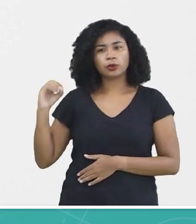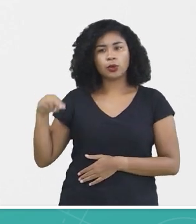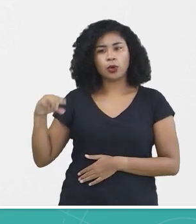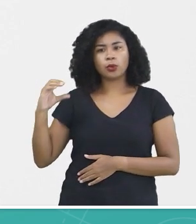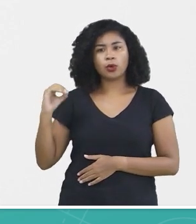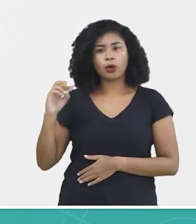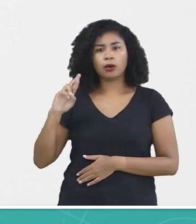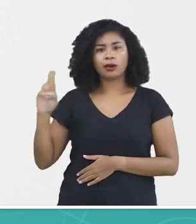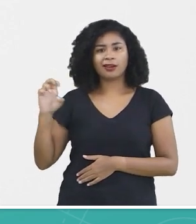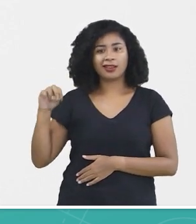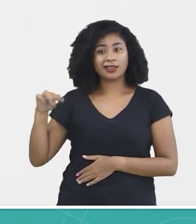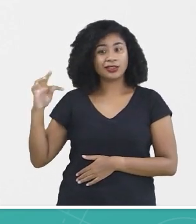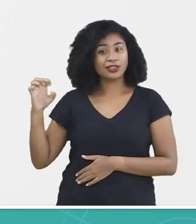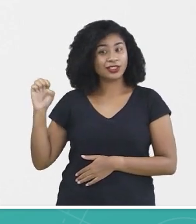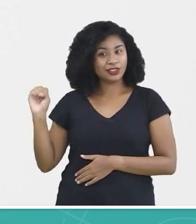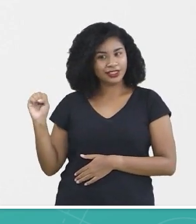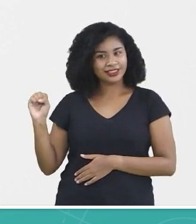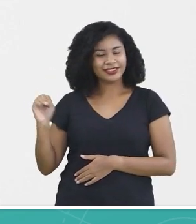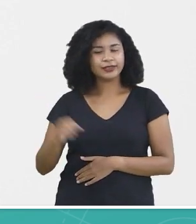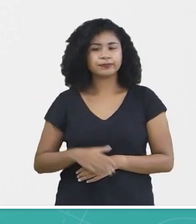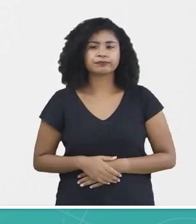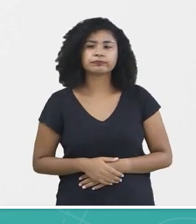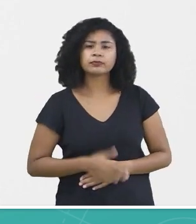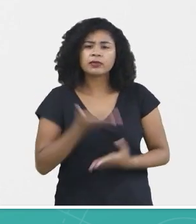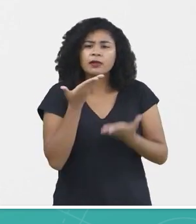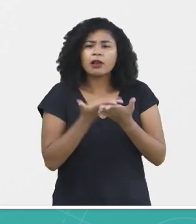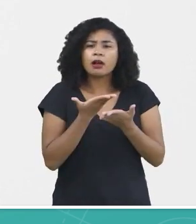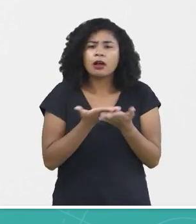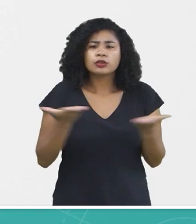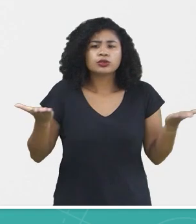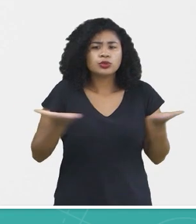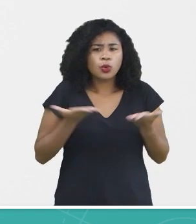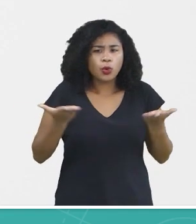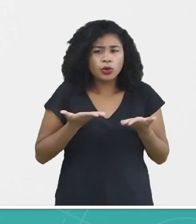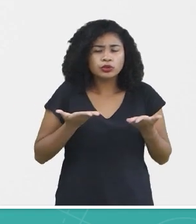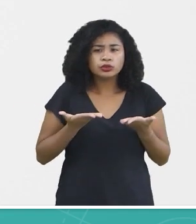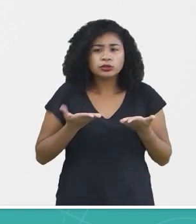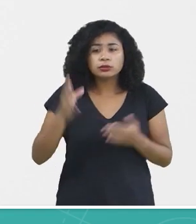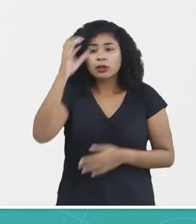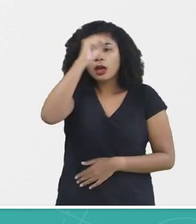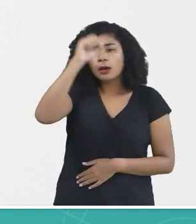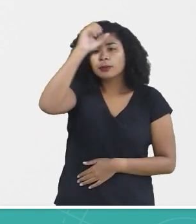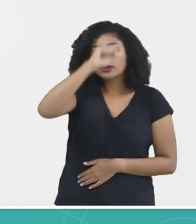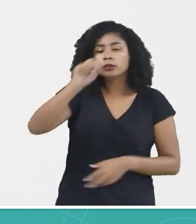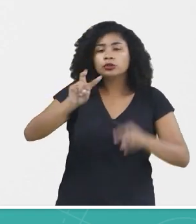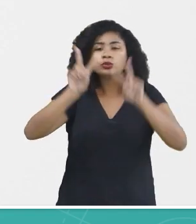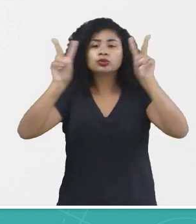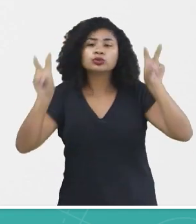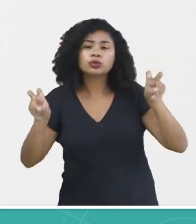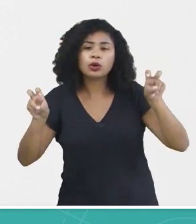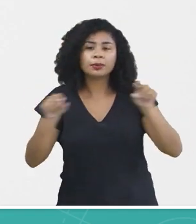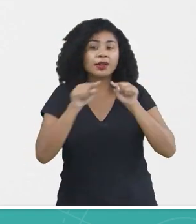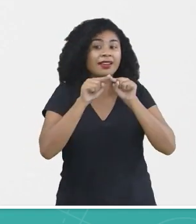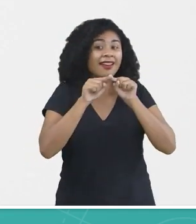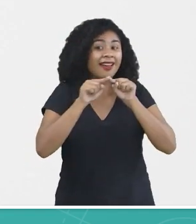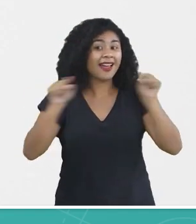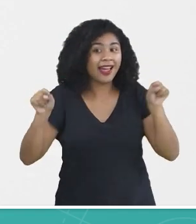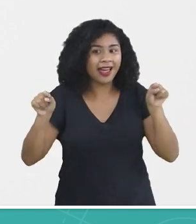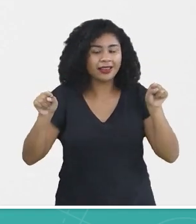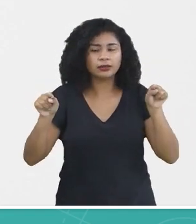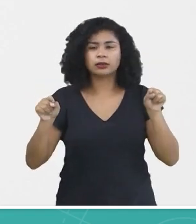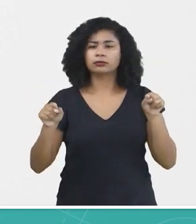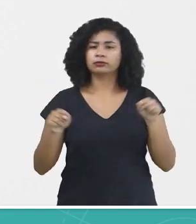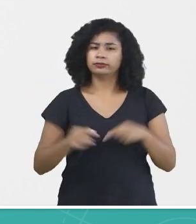comigo. Nessa nossa aula, conseguimos estudar sobre retas, entendemos que a reta não tem uma definição,